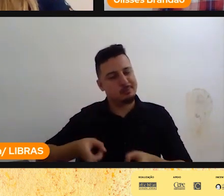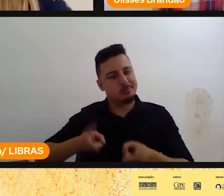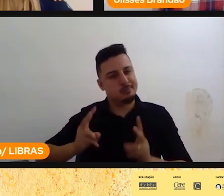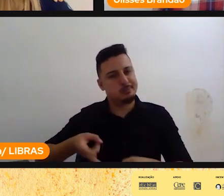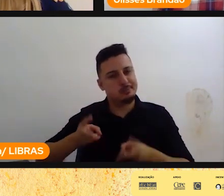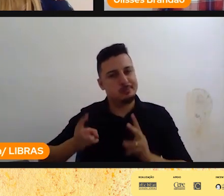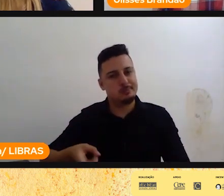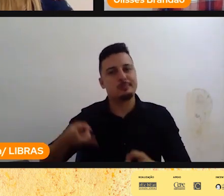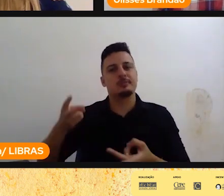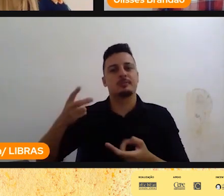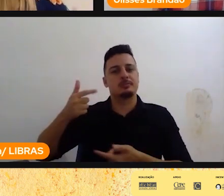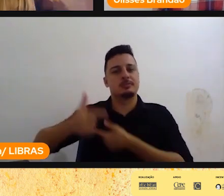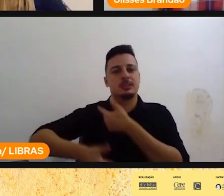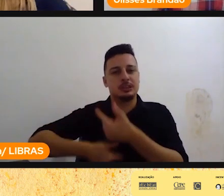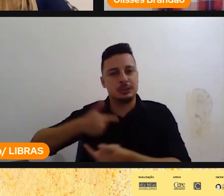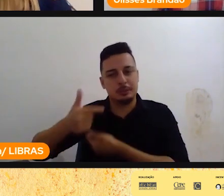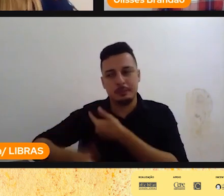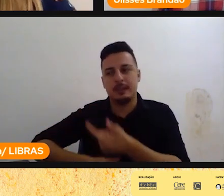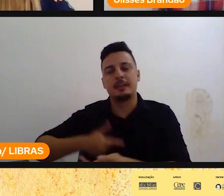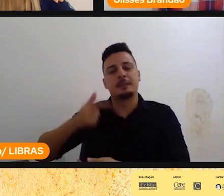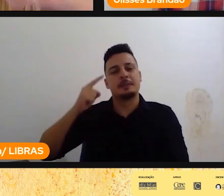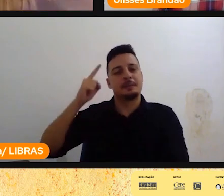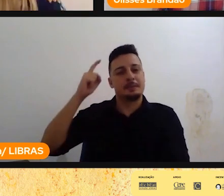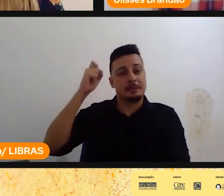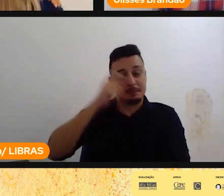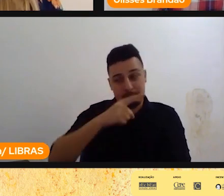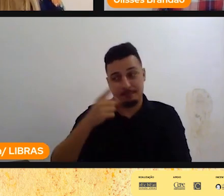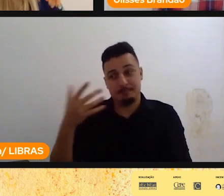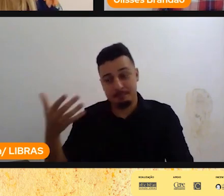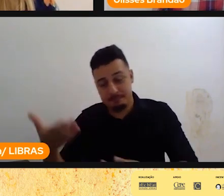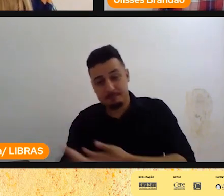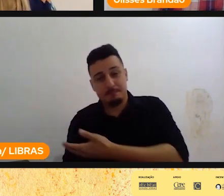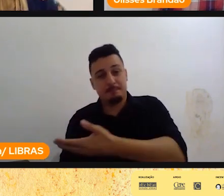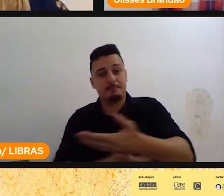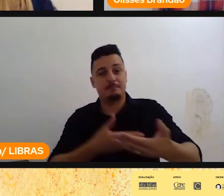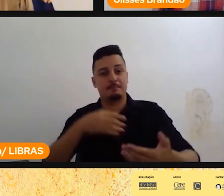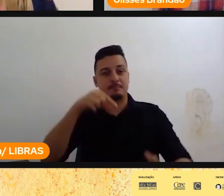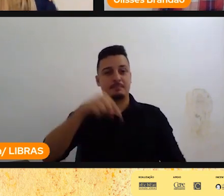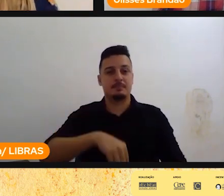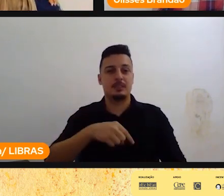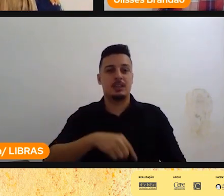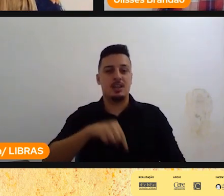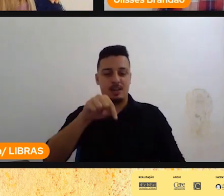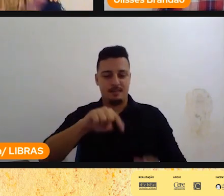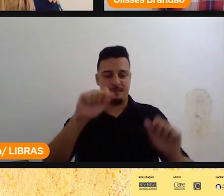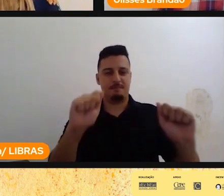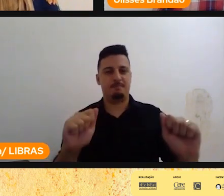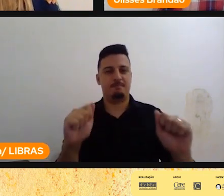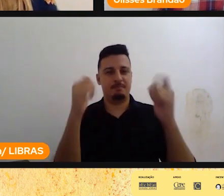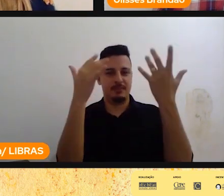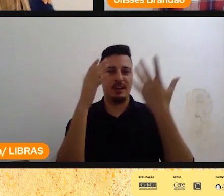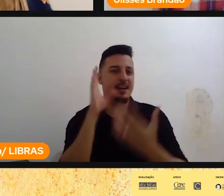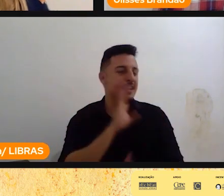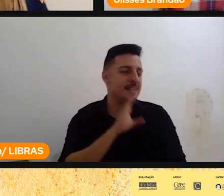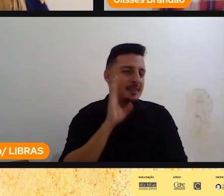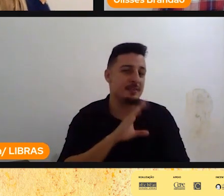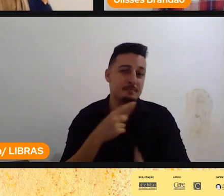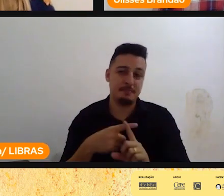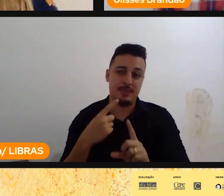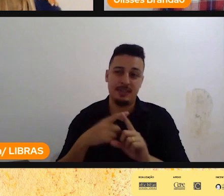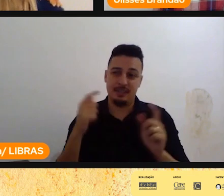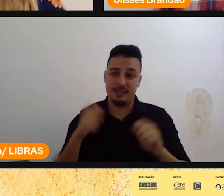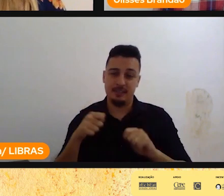sempre se mostrando e falando, e espaços como esse também aqui do Animage são legais para a gente falar